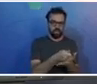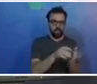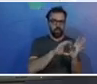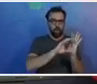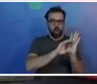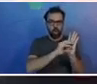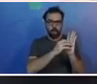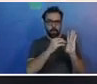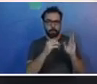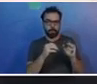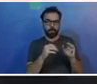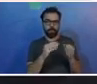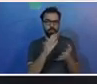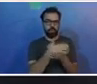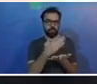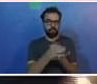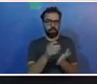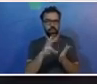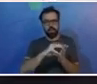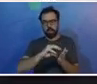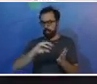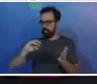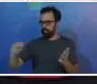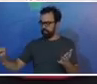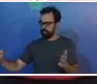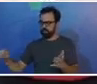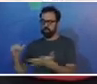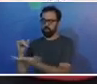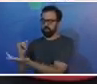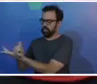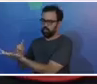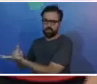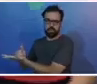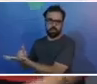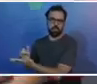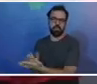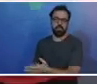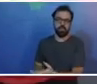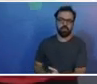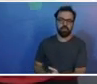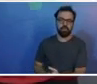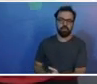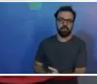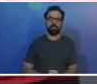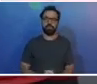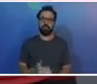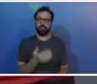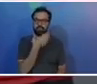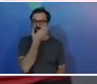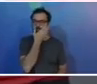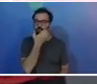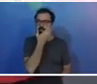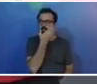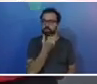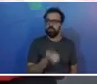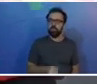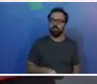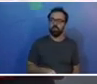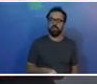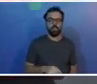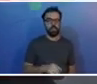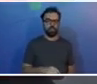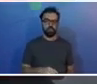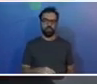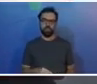exemplo, olha lá o nosso gás, na imagem que vocês têm na apostila. A gente sabe que não é mais este valor,